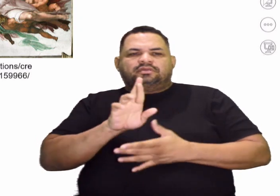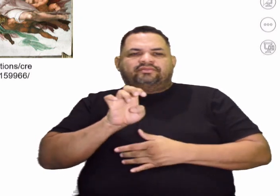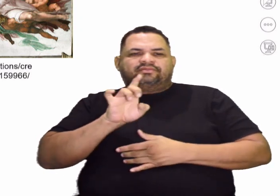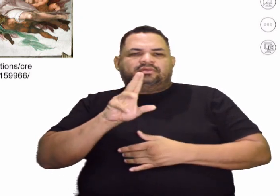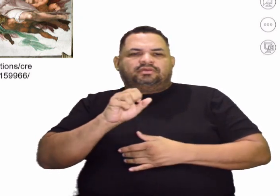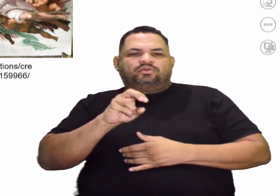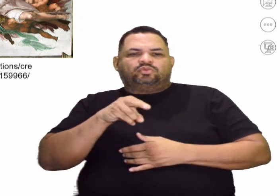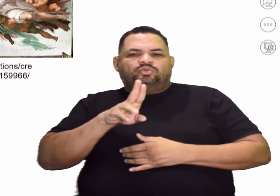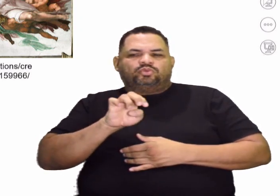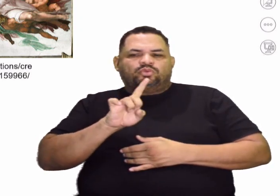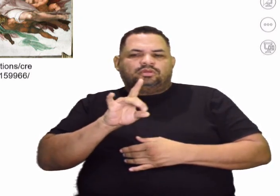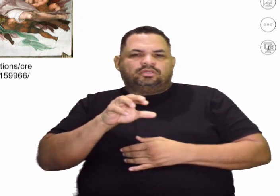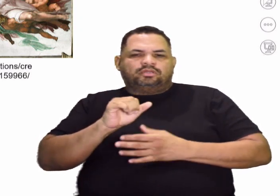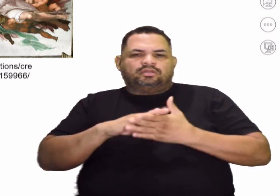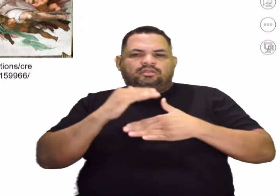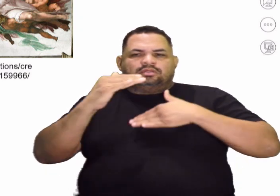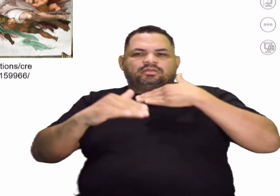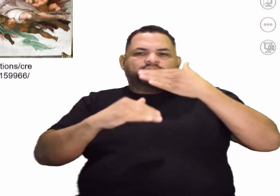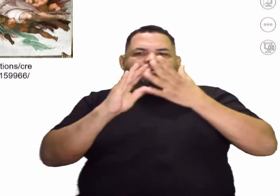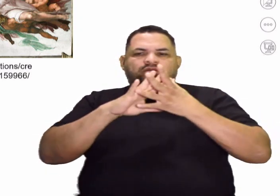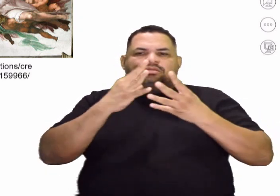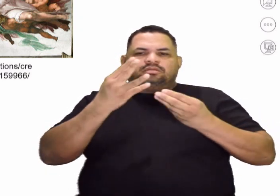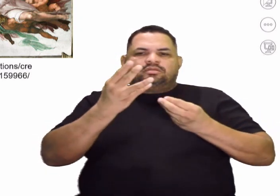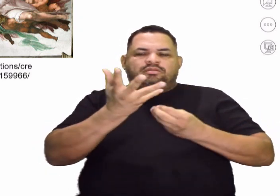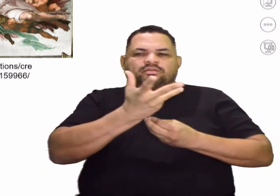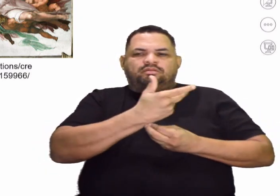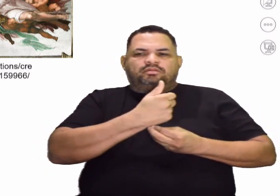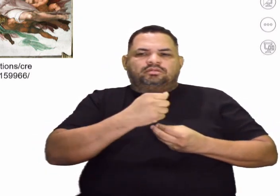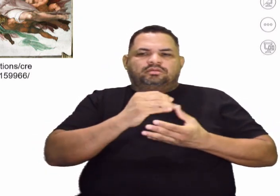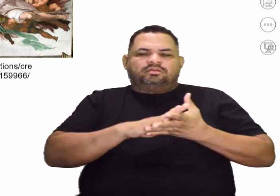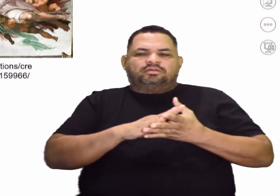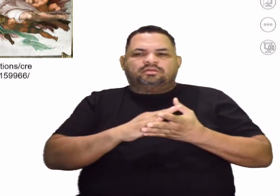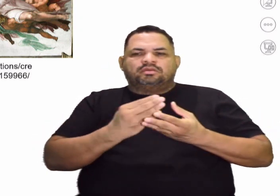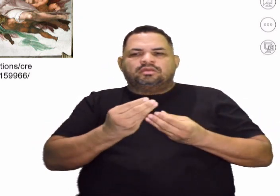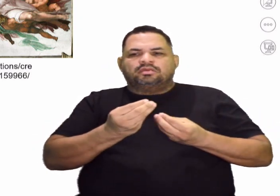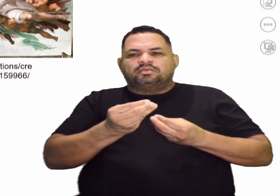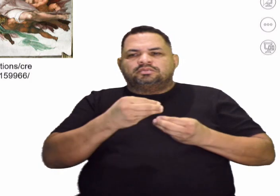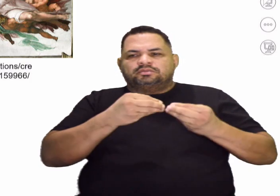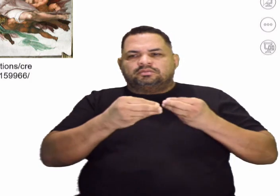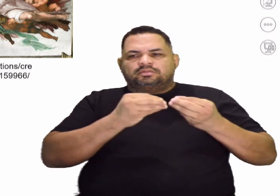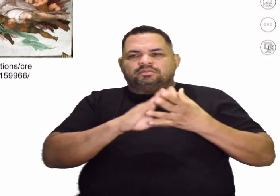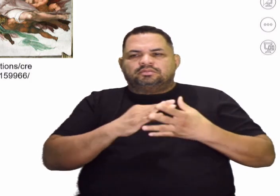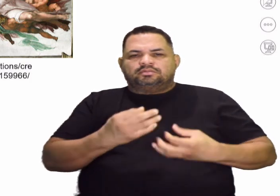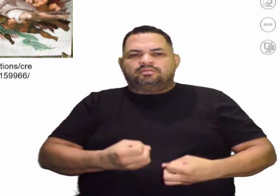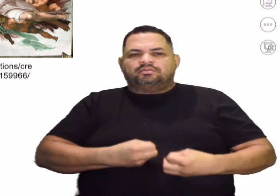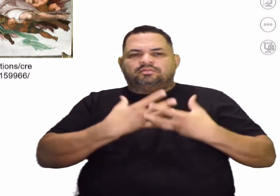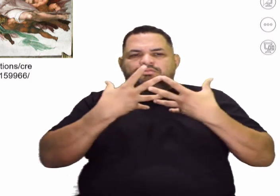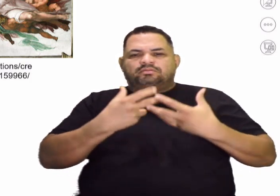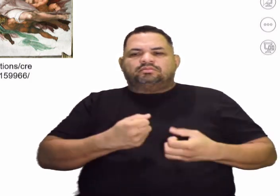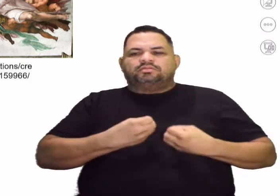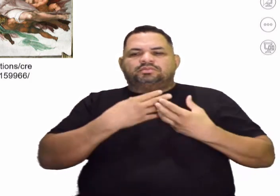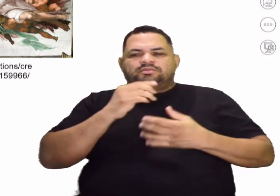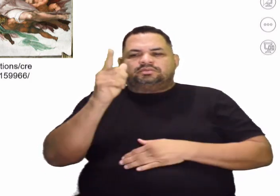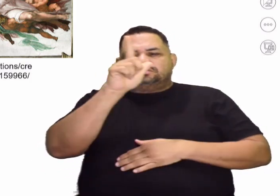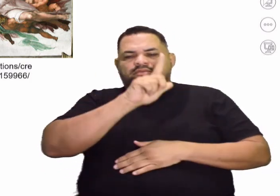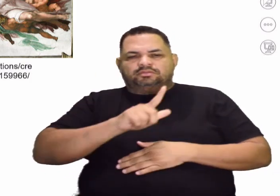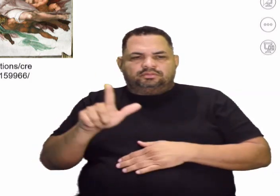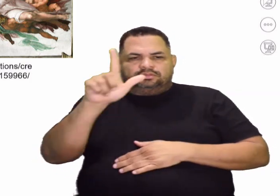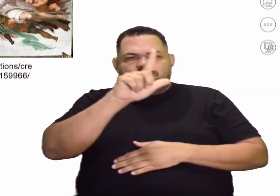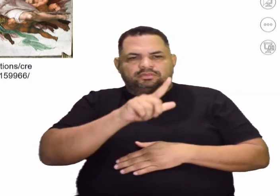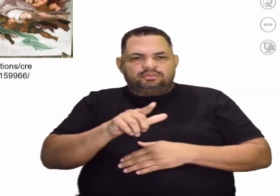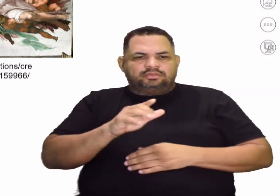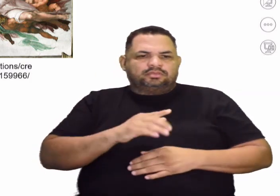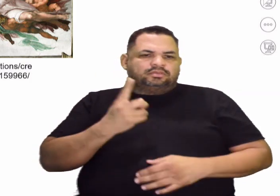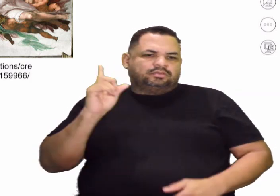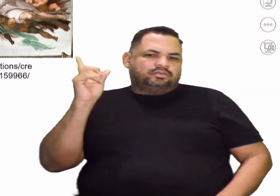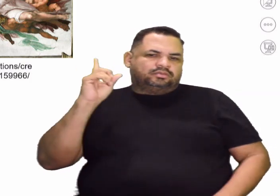Dürer, desenvolvimento das artes plásticas, poesia e literatura. Então é nessa perspectiva.